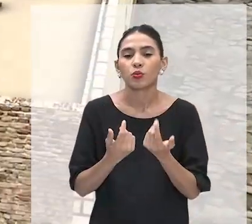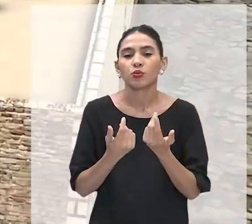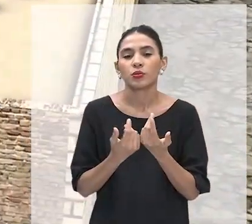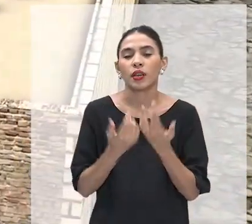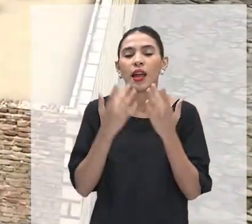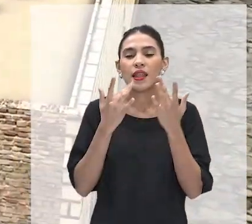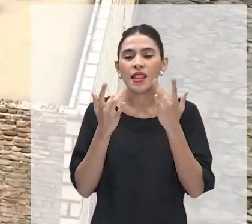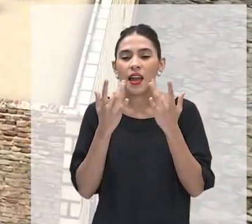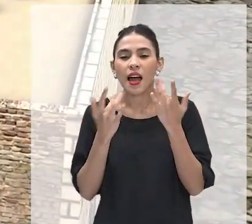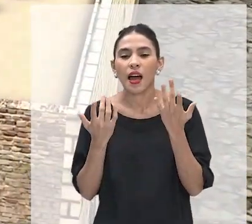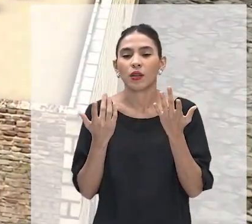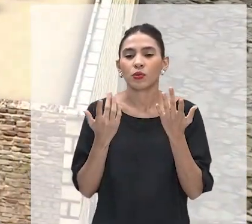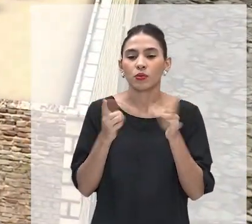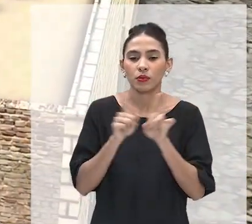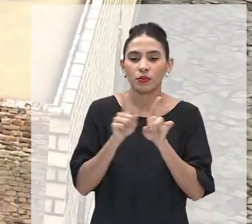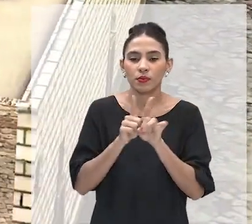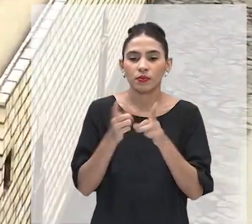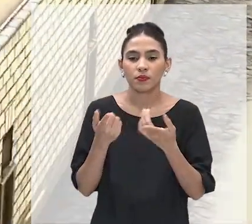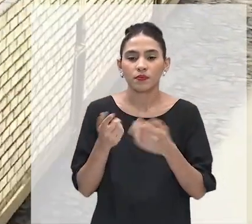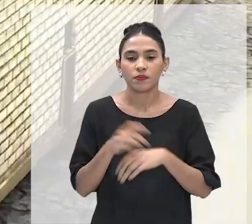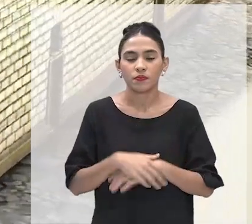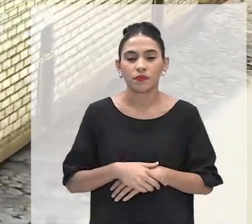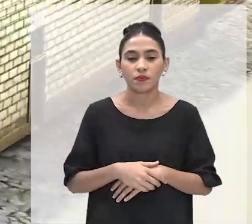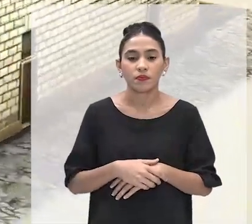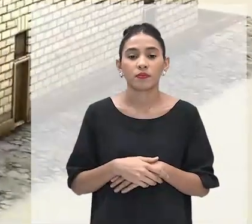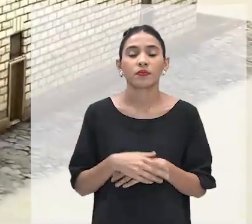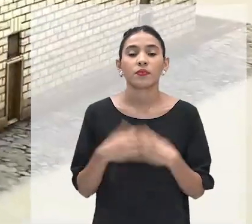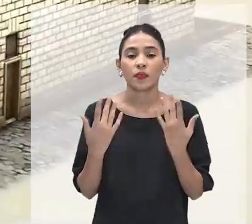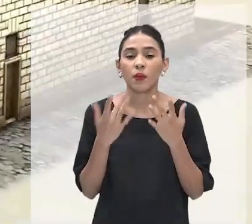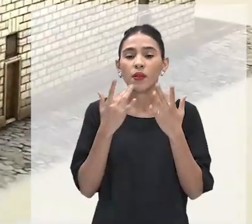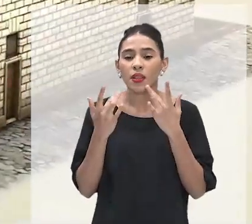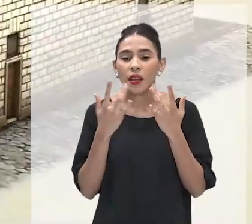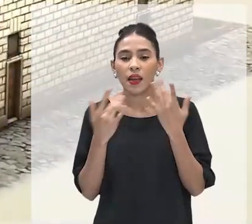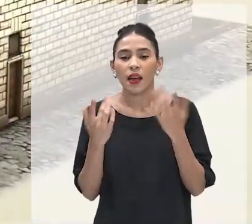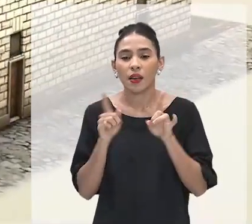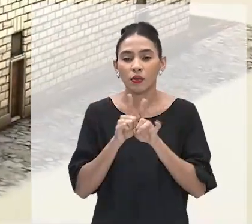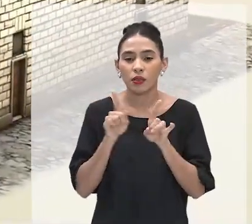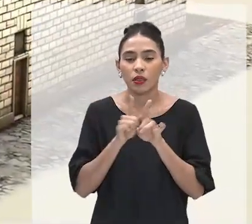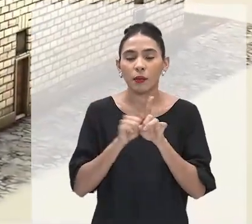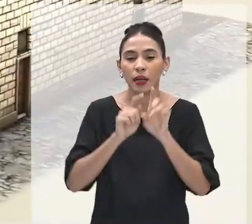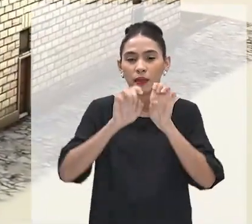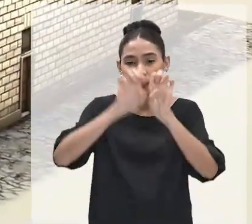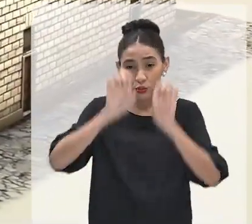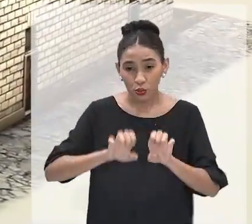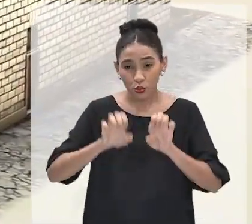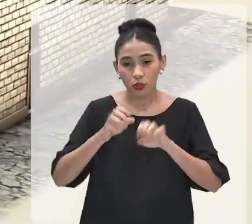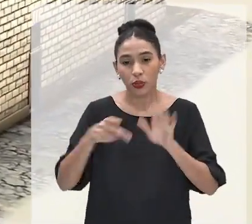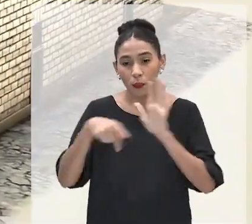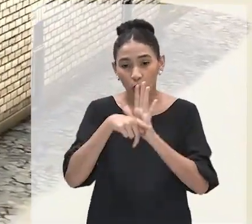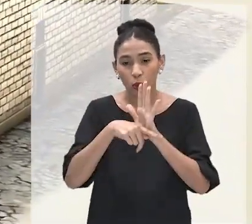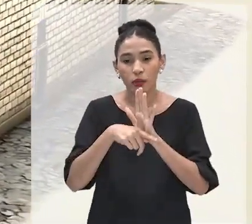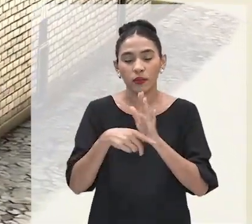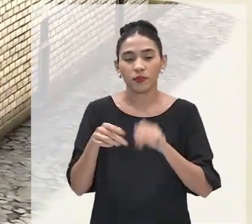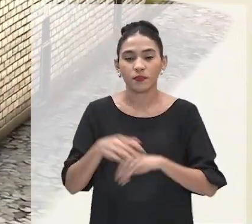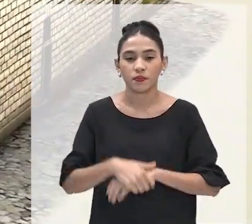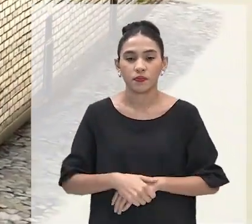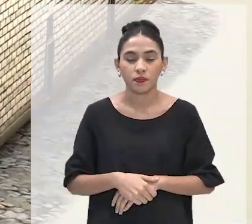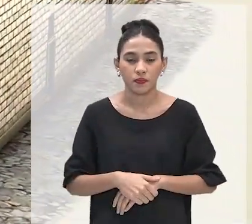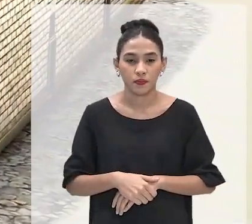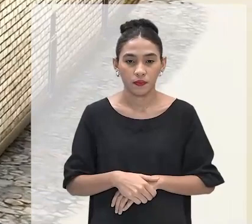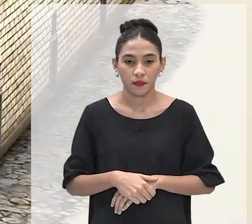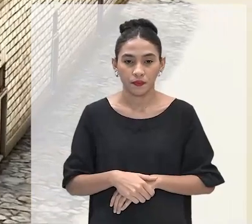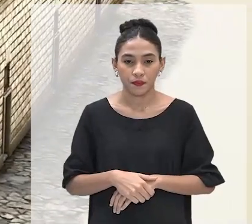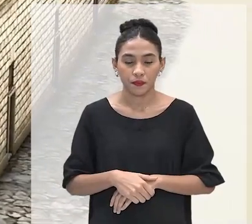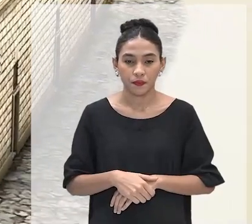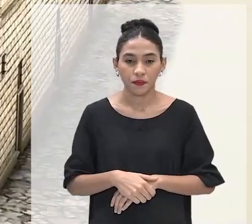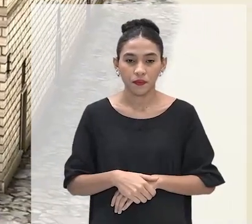palco, certo? E aí, o teatro enquanto arquitetura, ok? E aí, passamos o